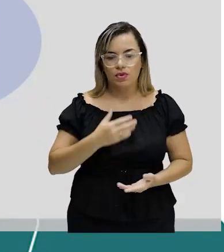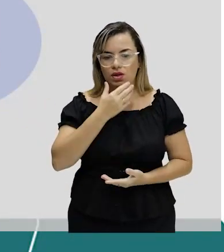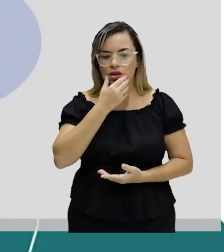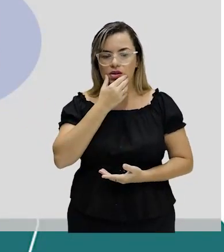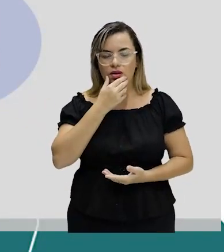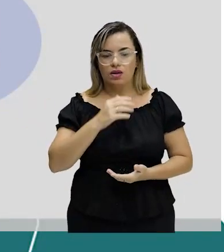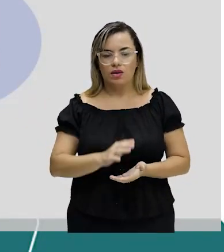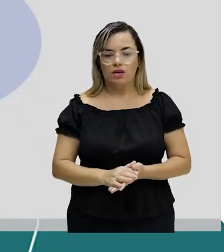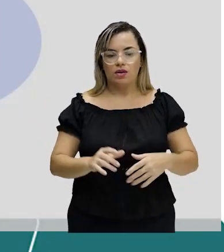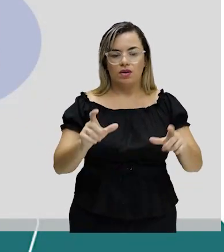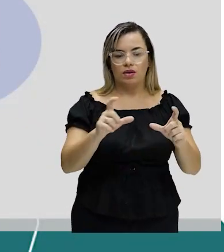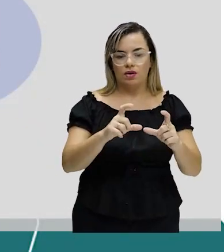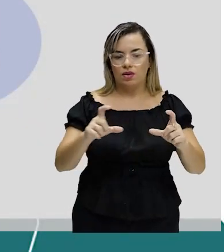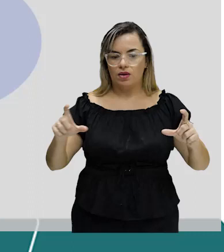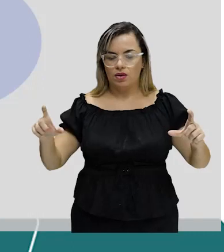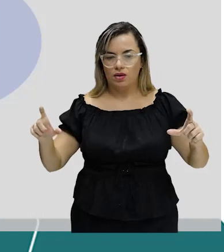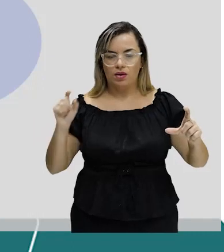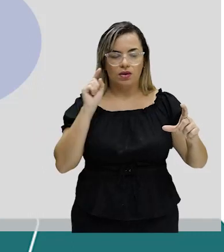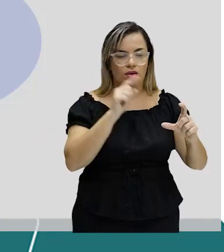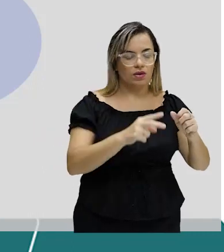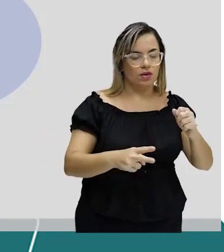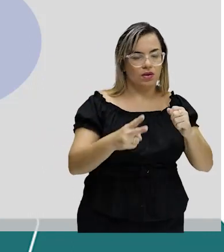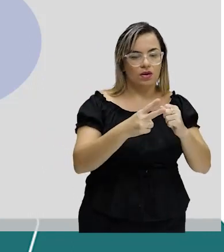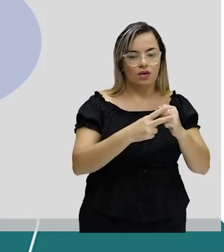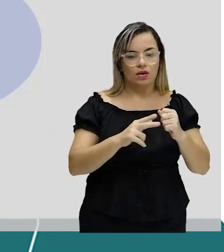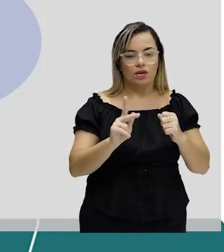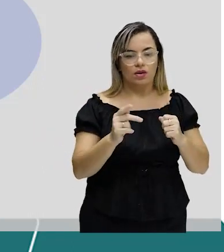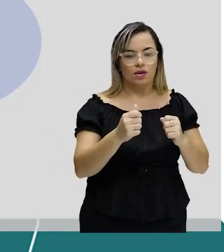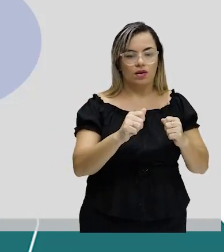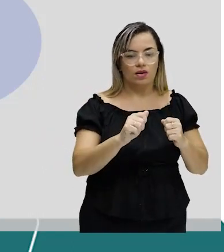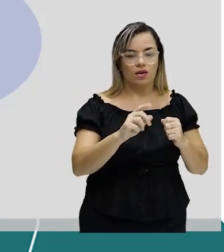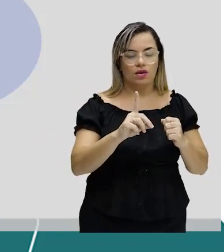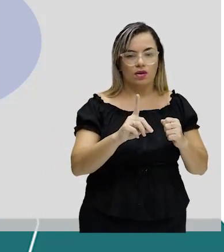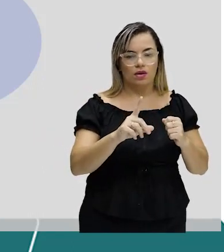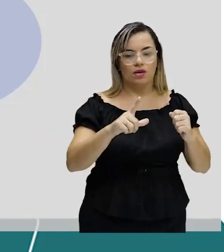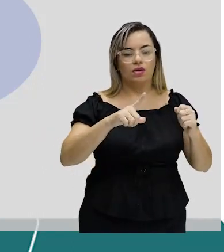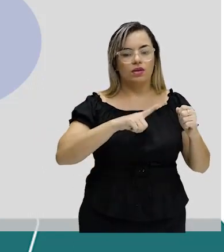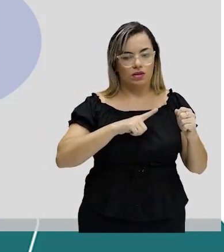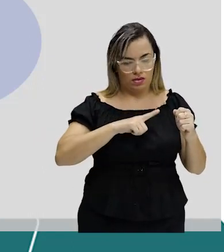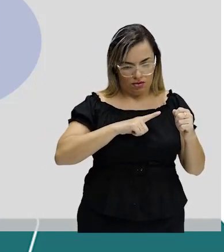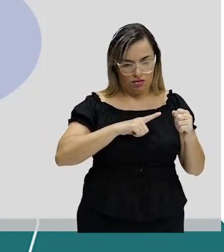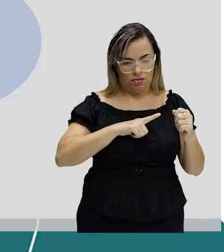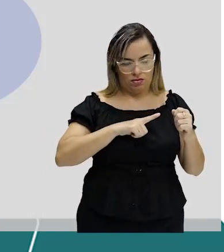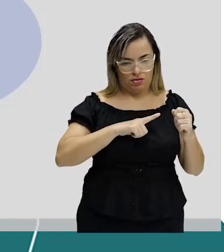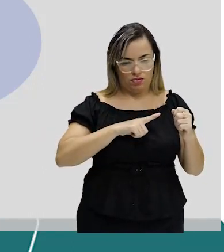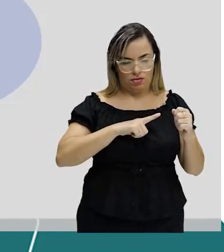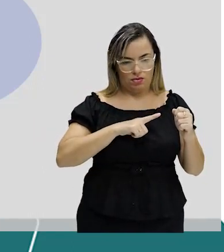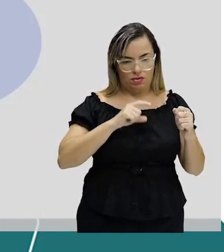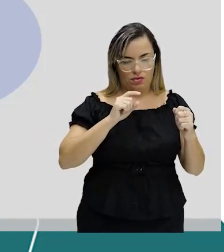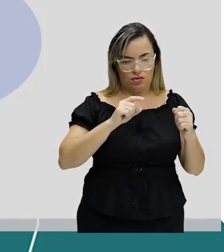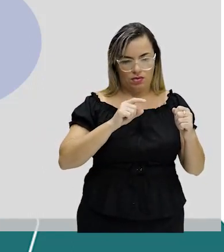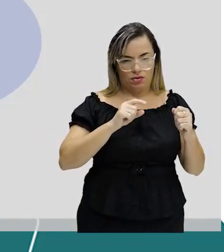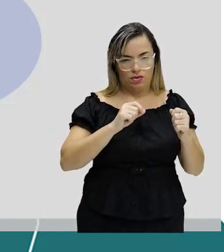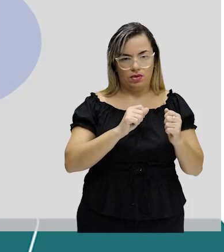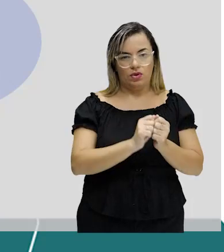então, vai ser o verbo had, que é o verbo ter no passado. Então, nós vamos traduzir had como tinha. E o